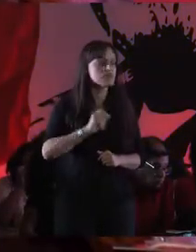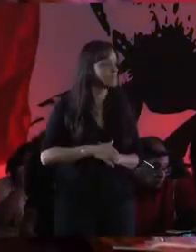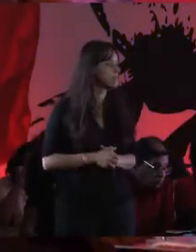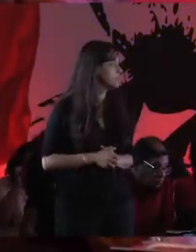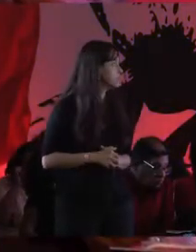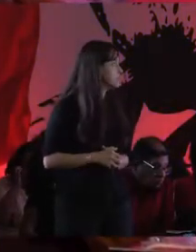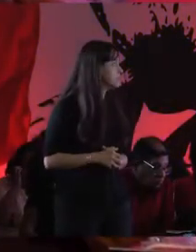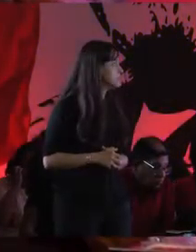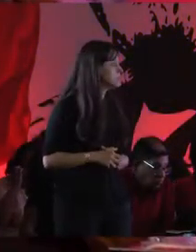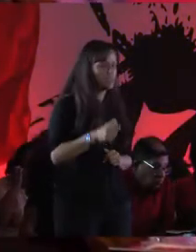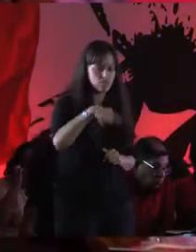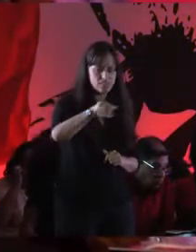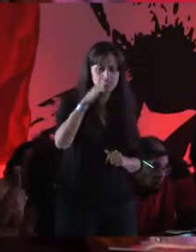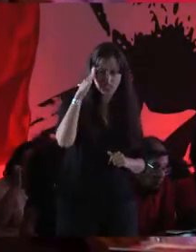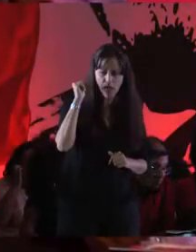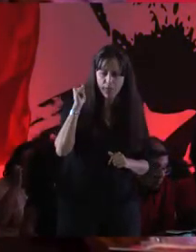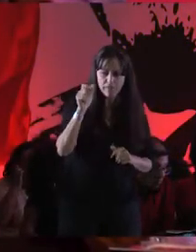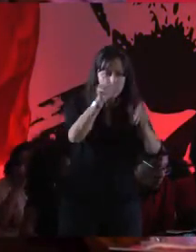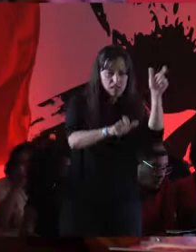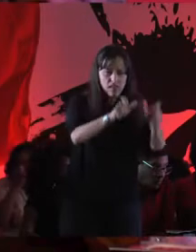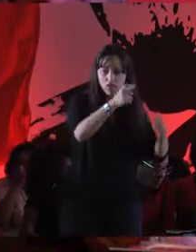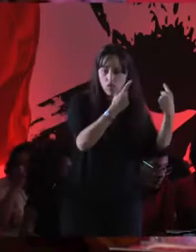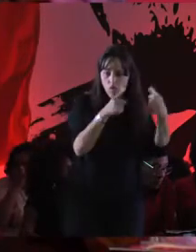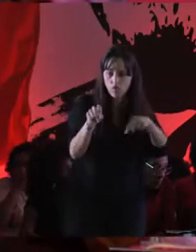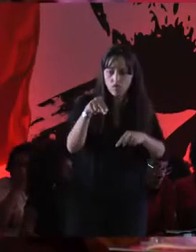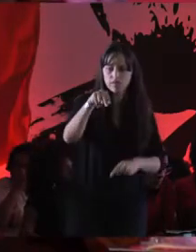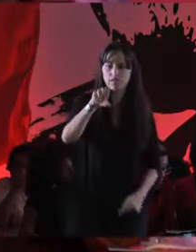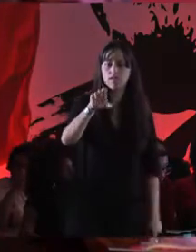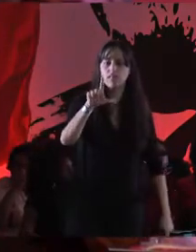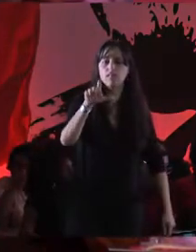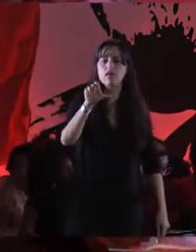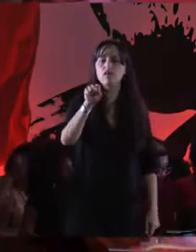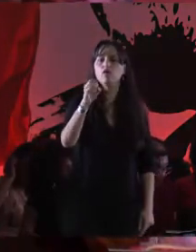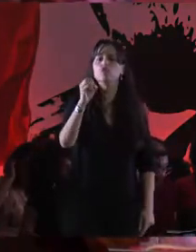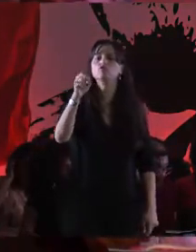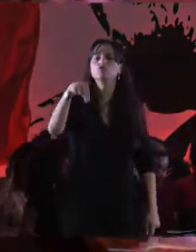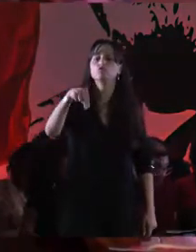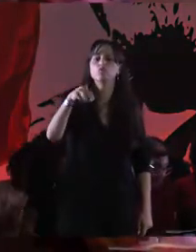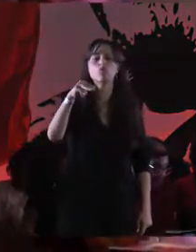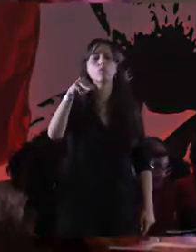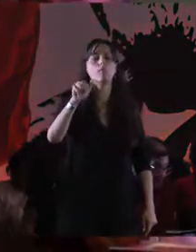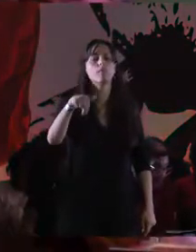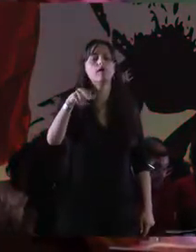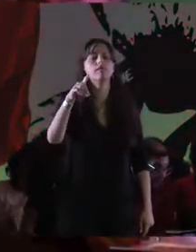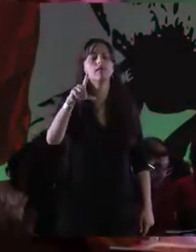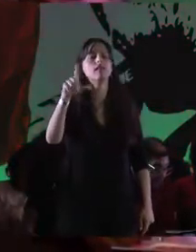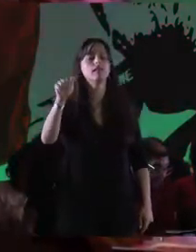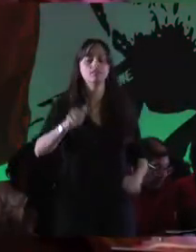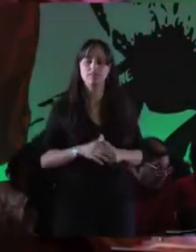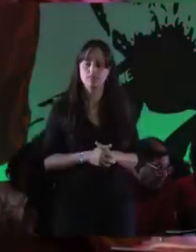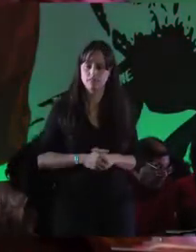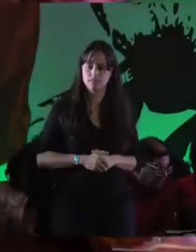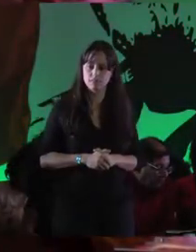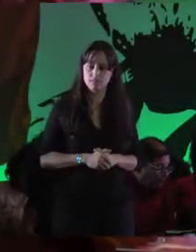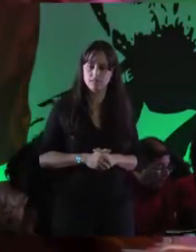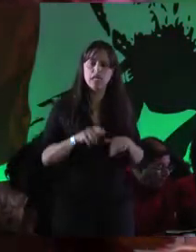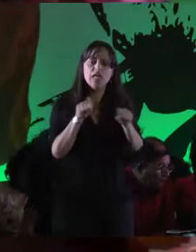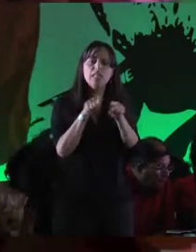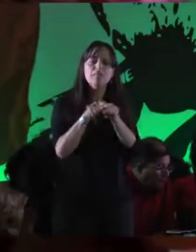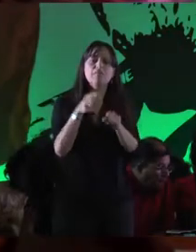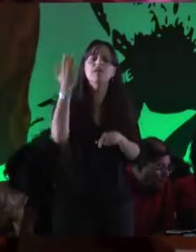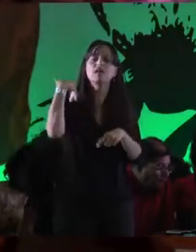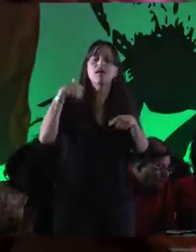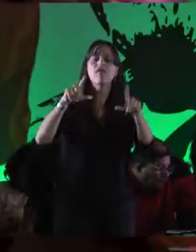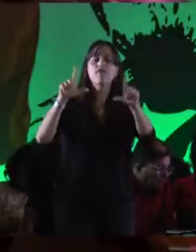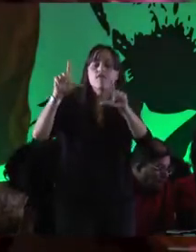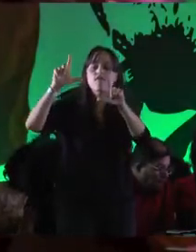Nunca vamos saber. Quem foi que julgou a Dilma naquela foto histórica, vergonhosa, naquele